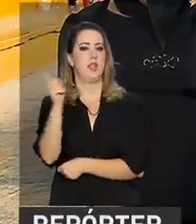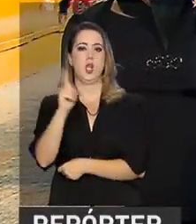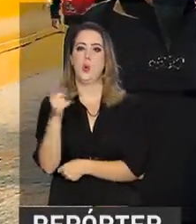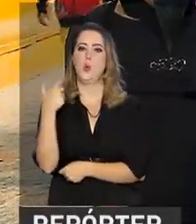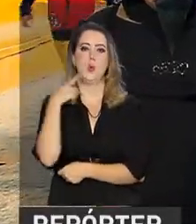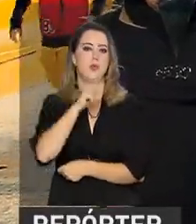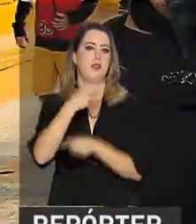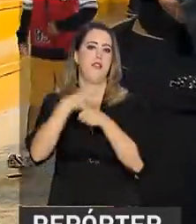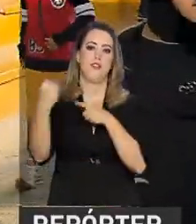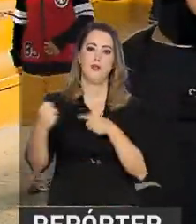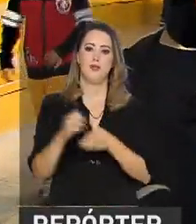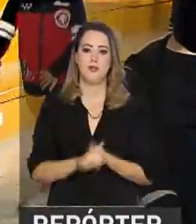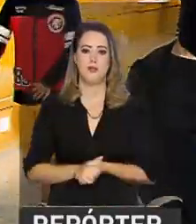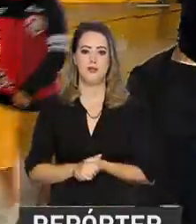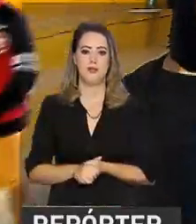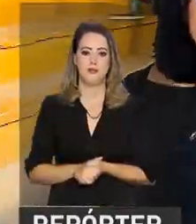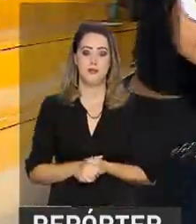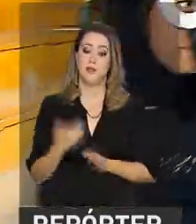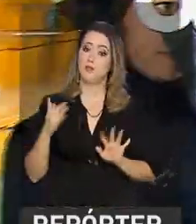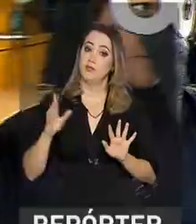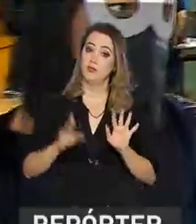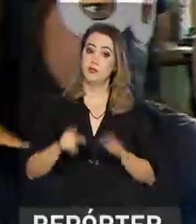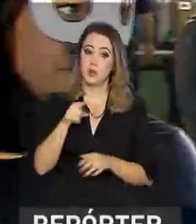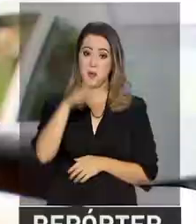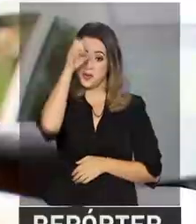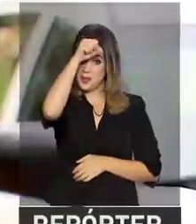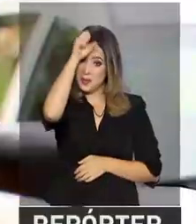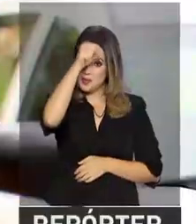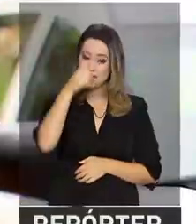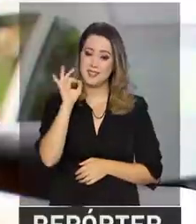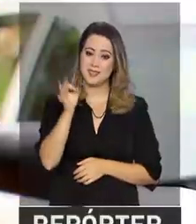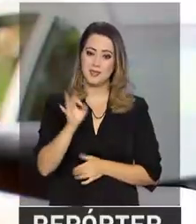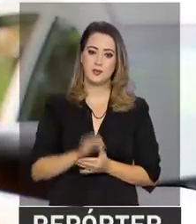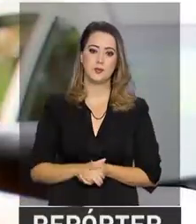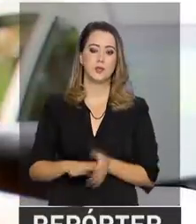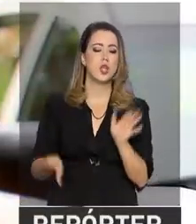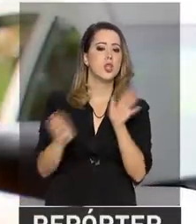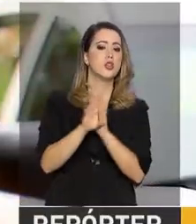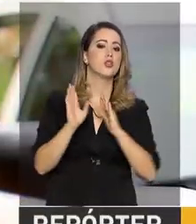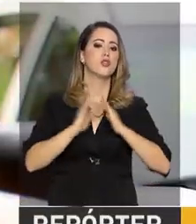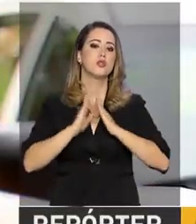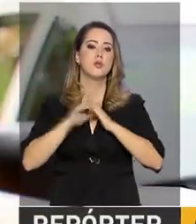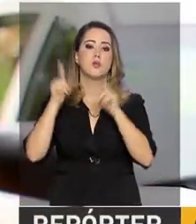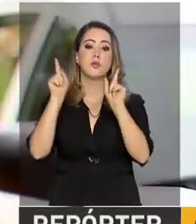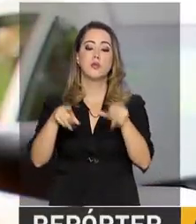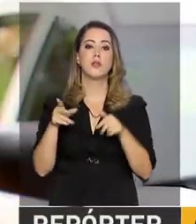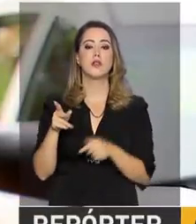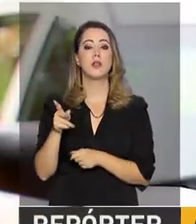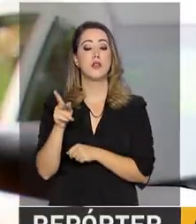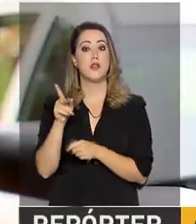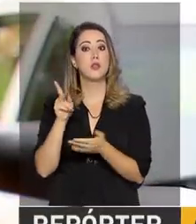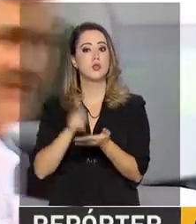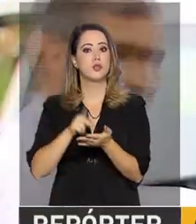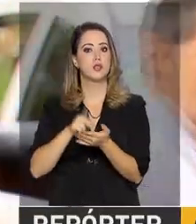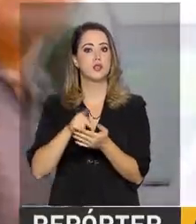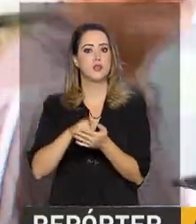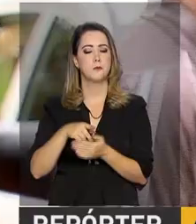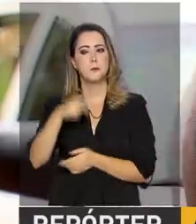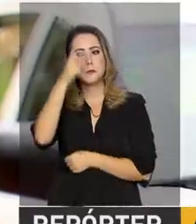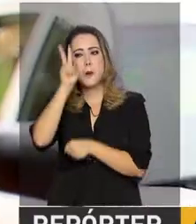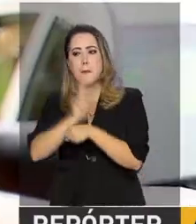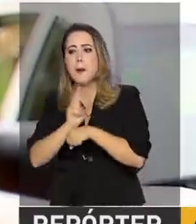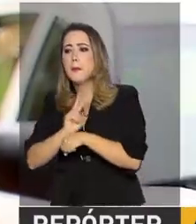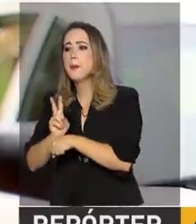vez. Eu acho que aprenderam a lição. Chegam em casa e são verdadeiros agentes